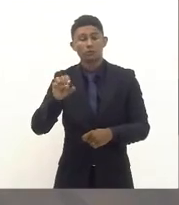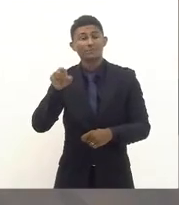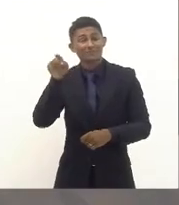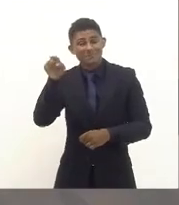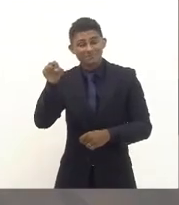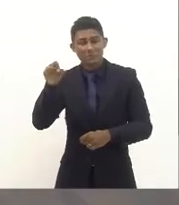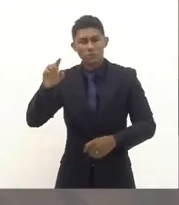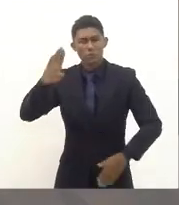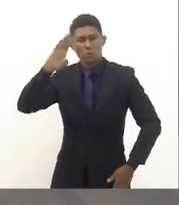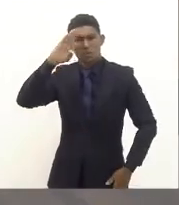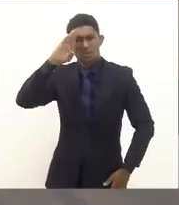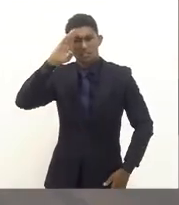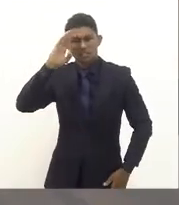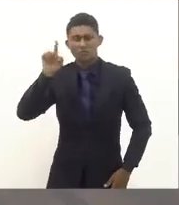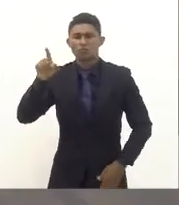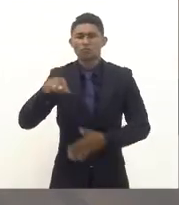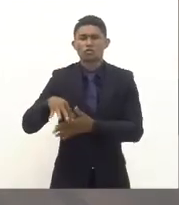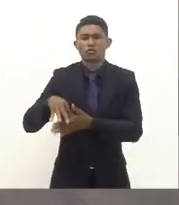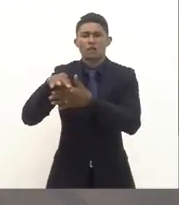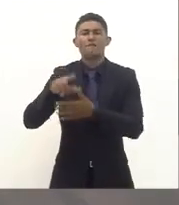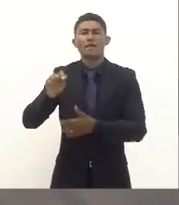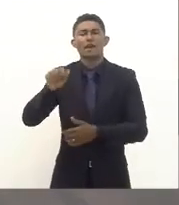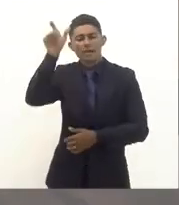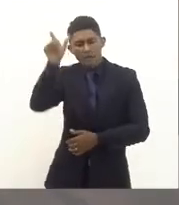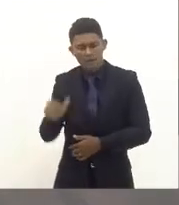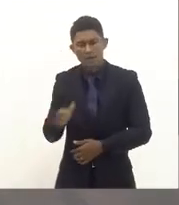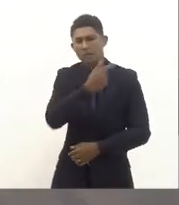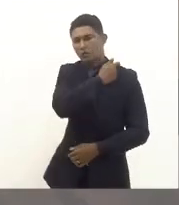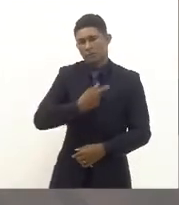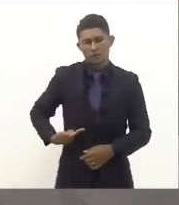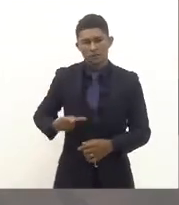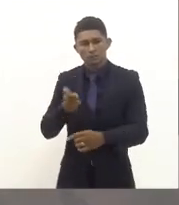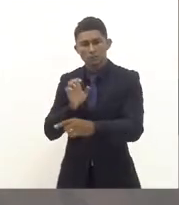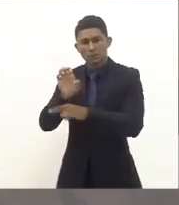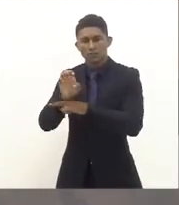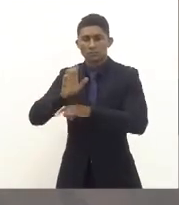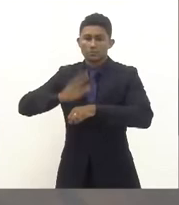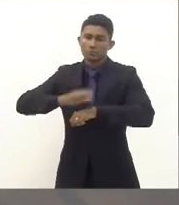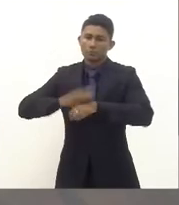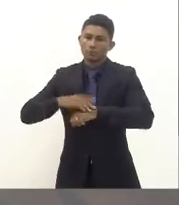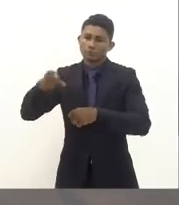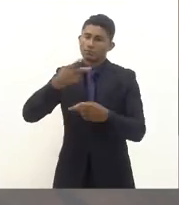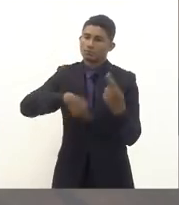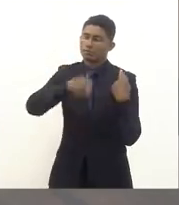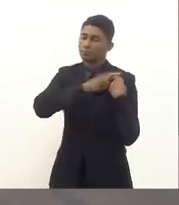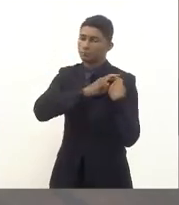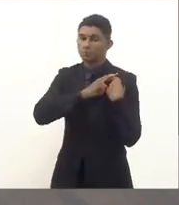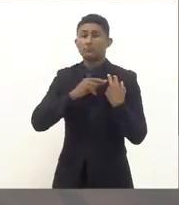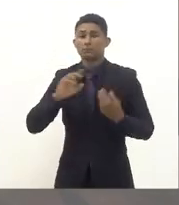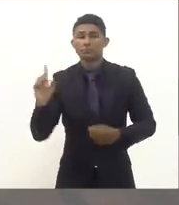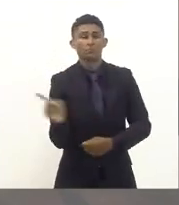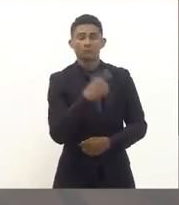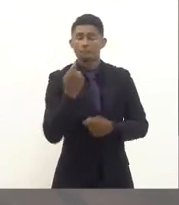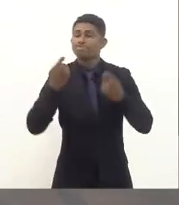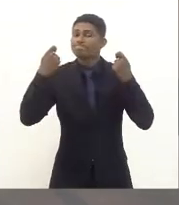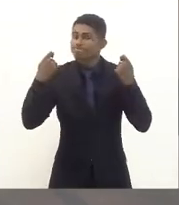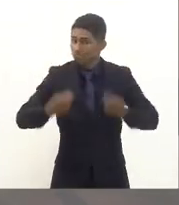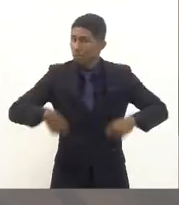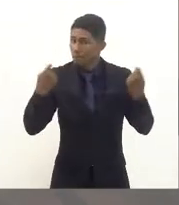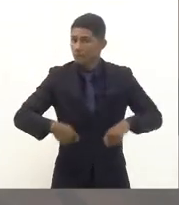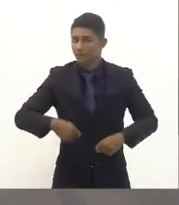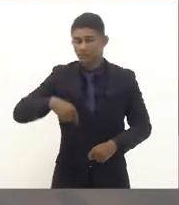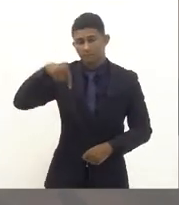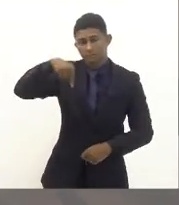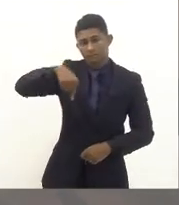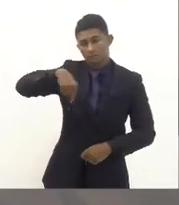o comandante-em-chefe é um governador do Estado ele é responsável nós precisamos chegar e aqui